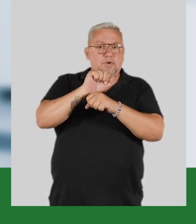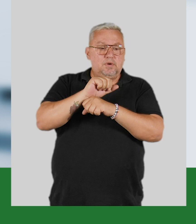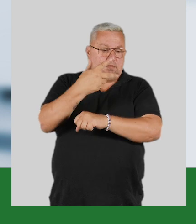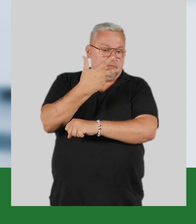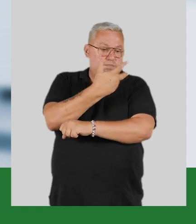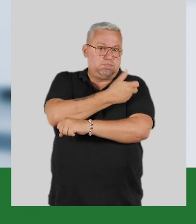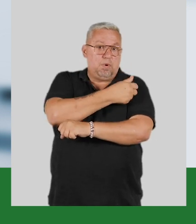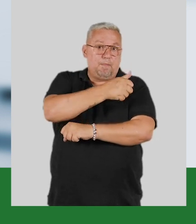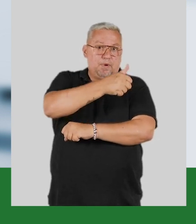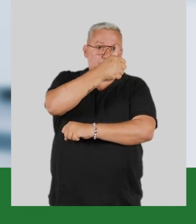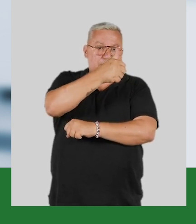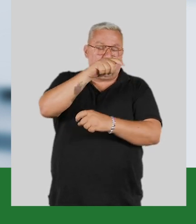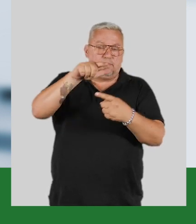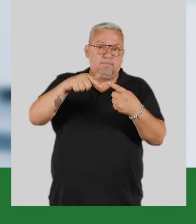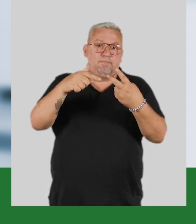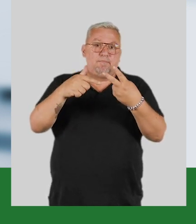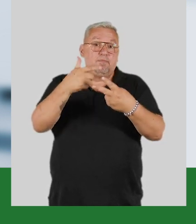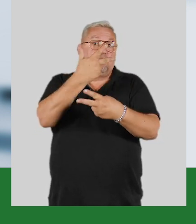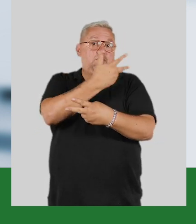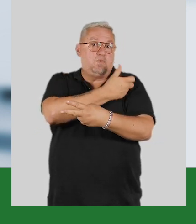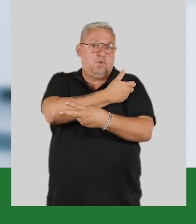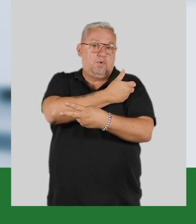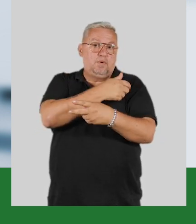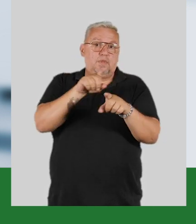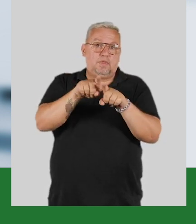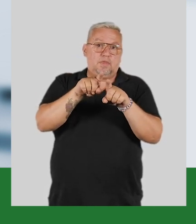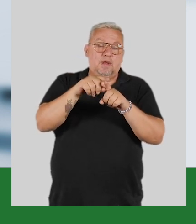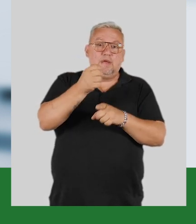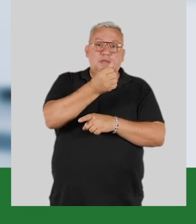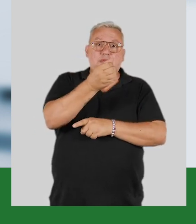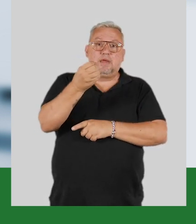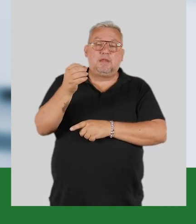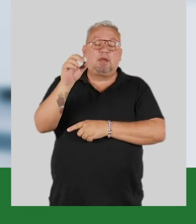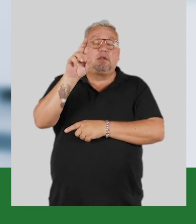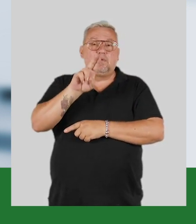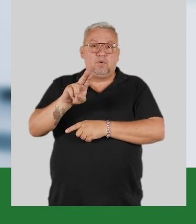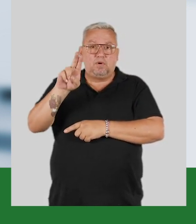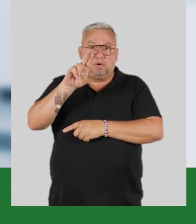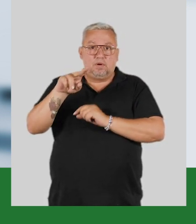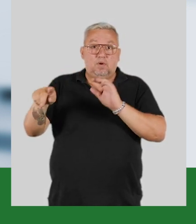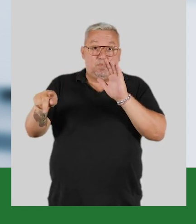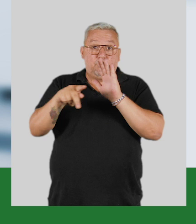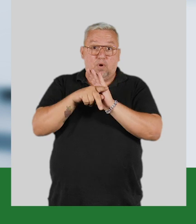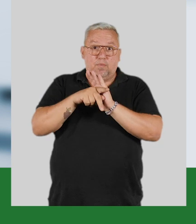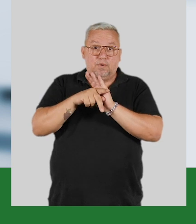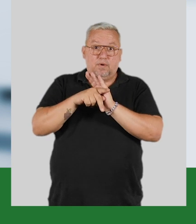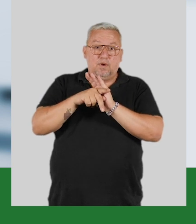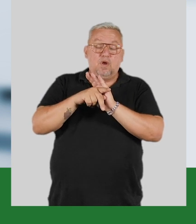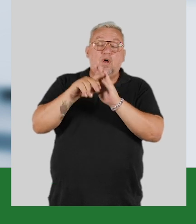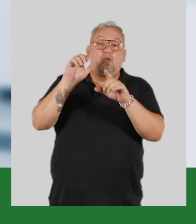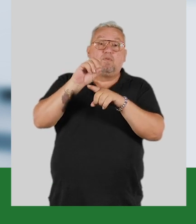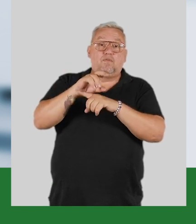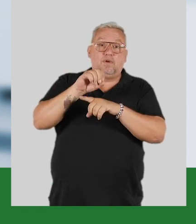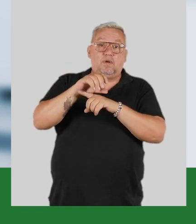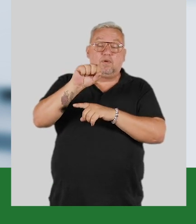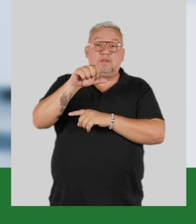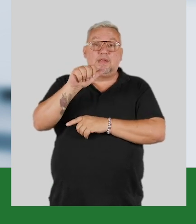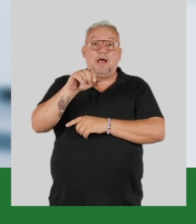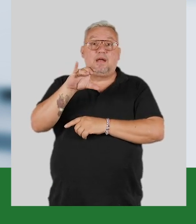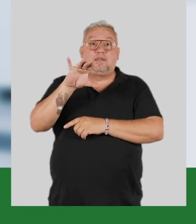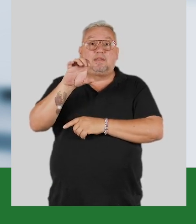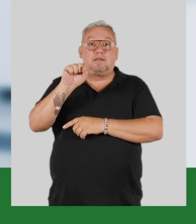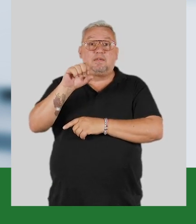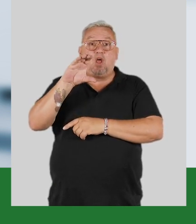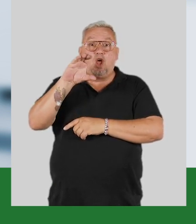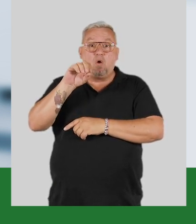as doses. A composição da dose tem 600 unidades internacionais de antígenos do vírus SARS-CoV-2, e ela tem